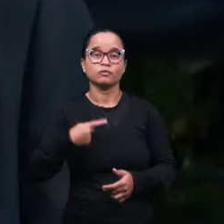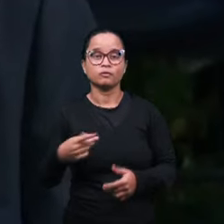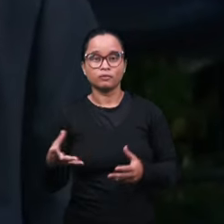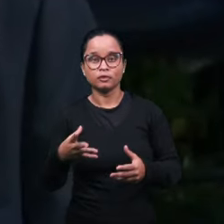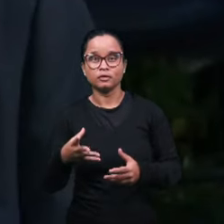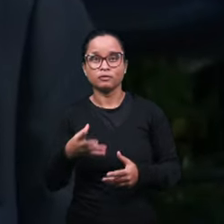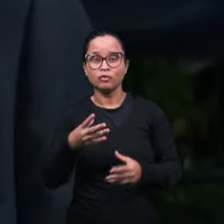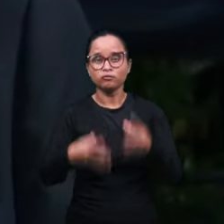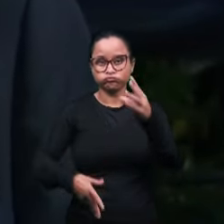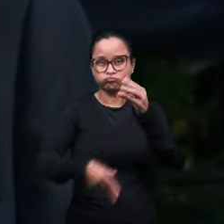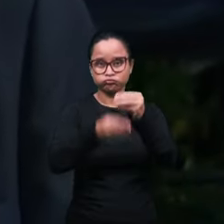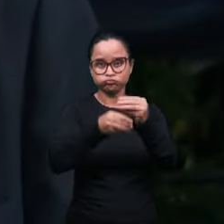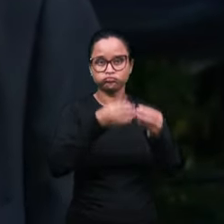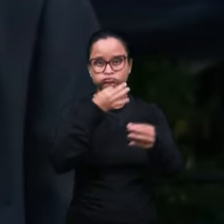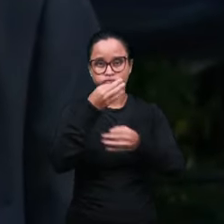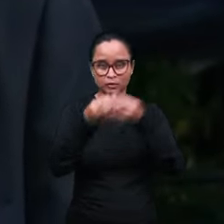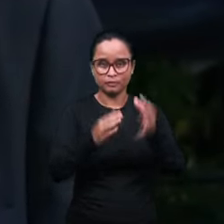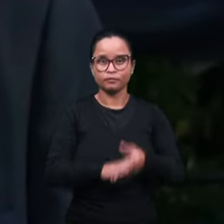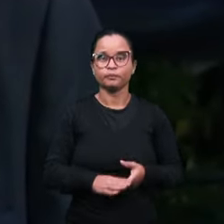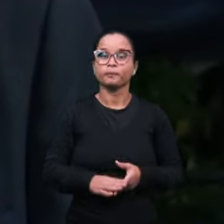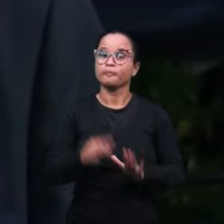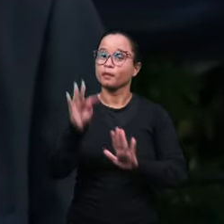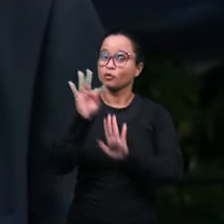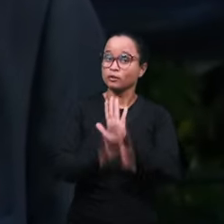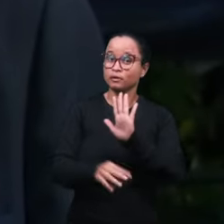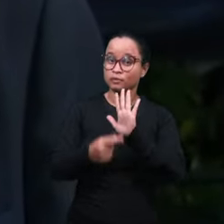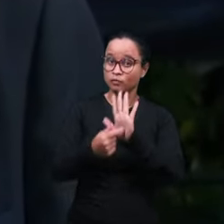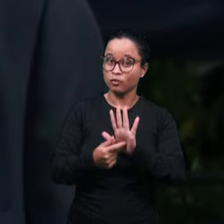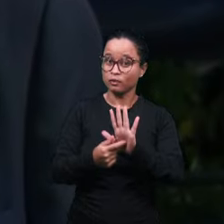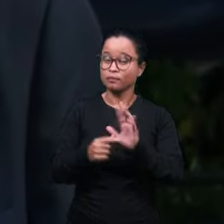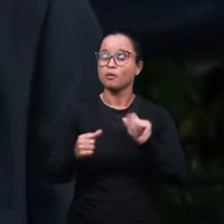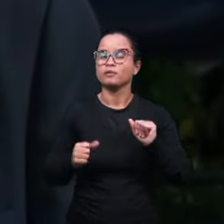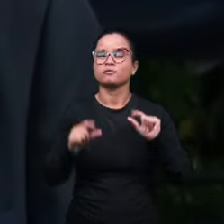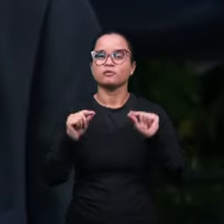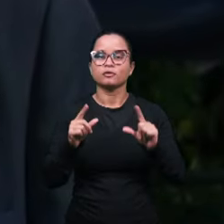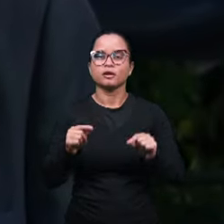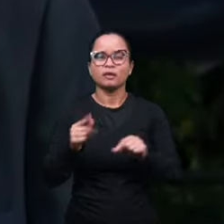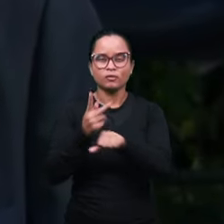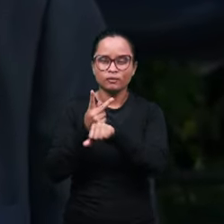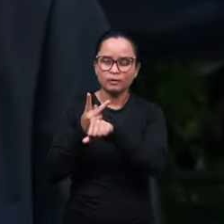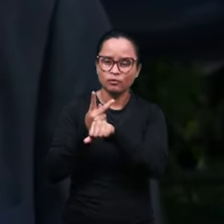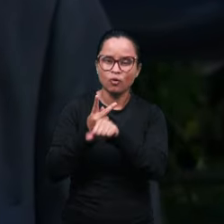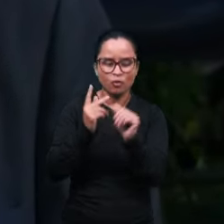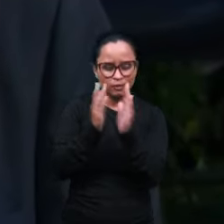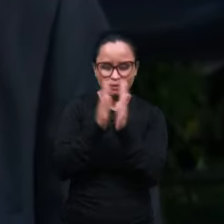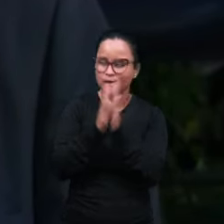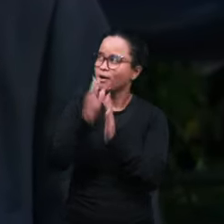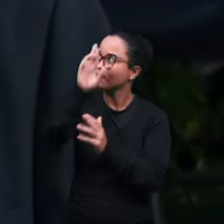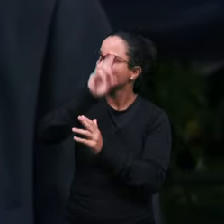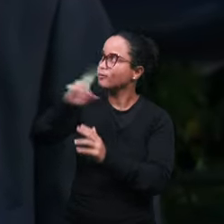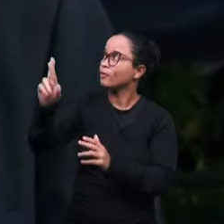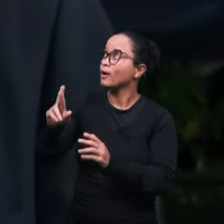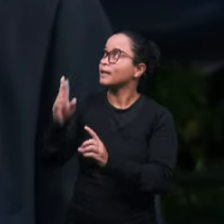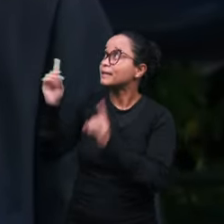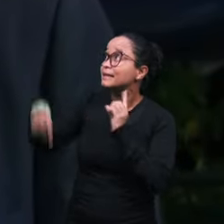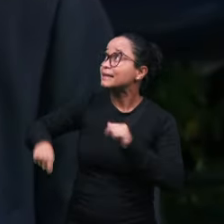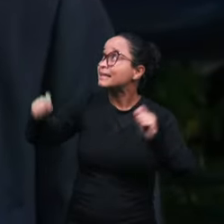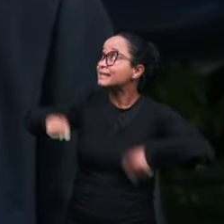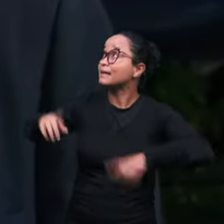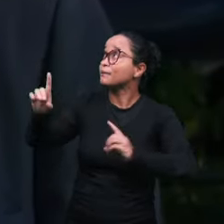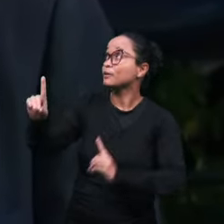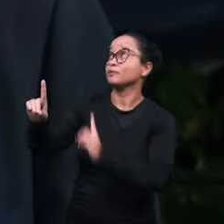Pita, um texto que diz, buscai ao Senhor enquanto se pode achar, invocai-o